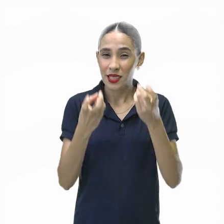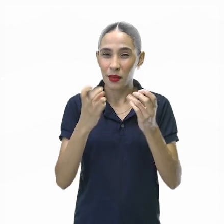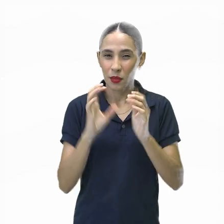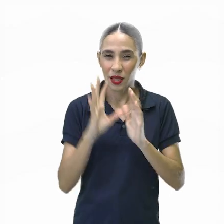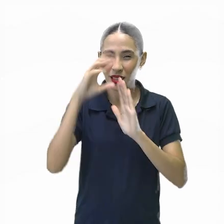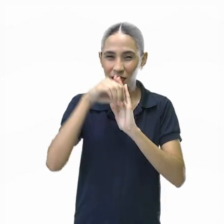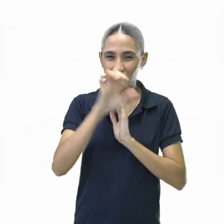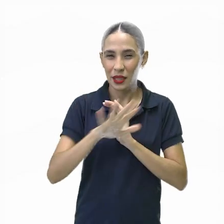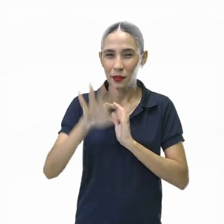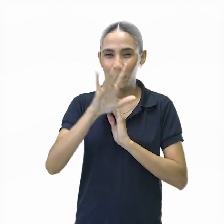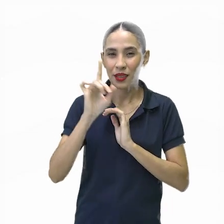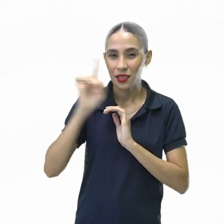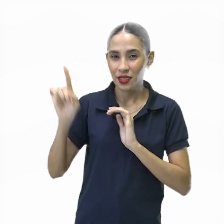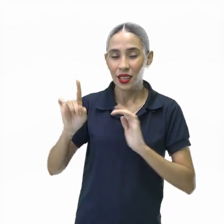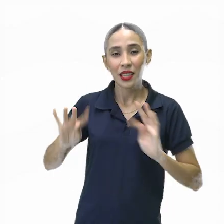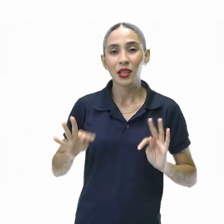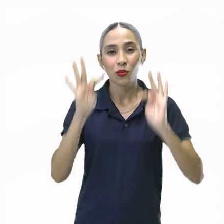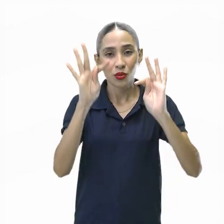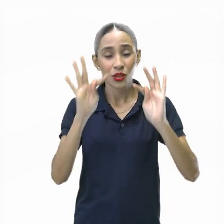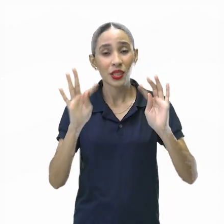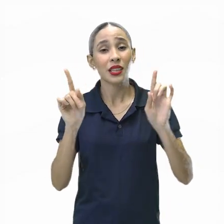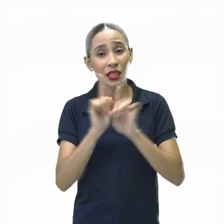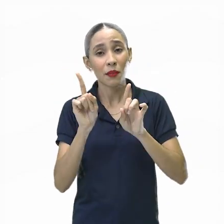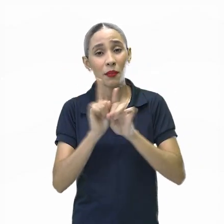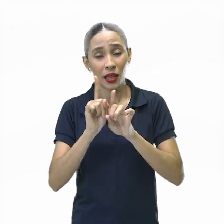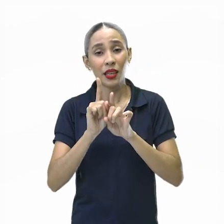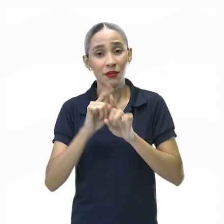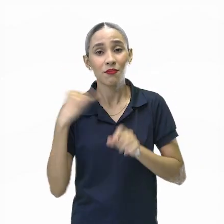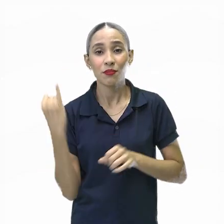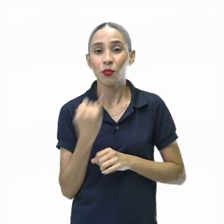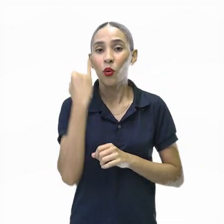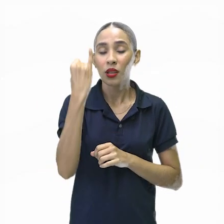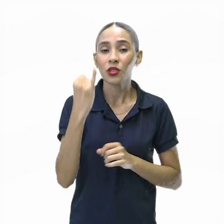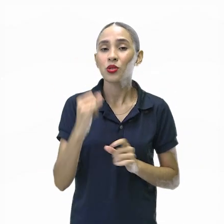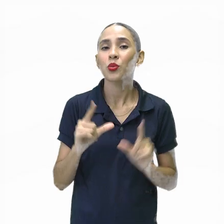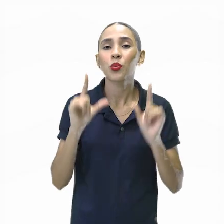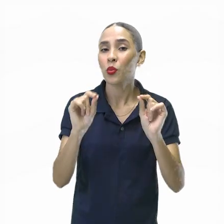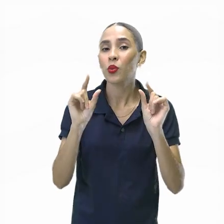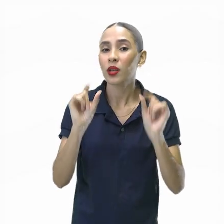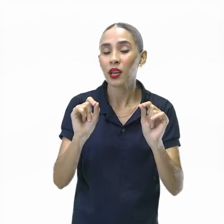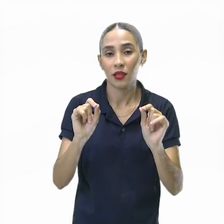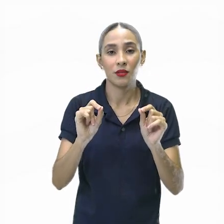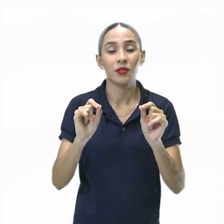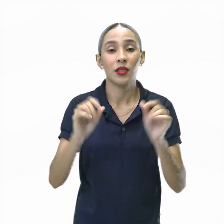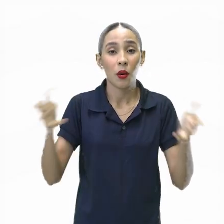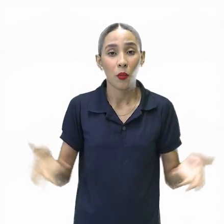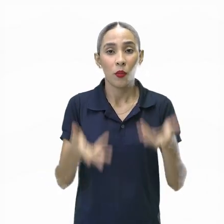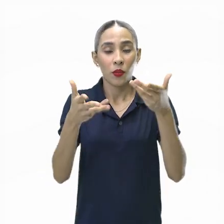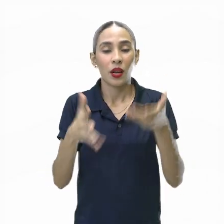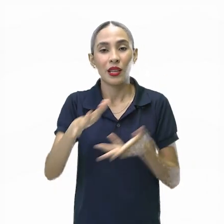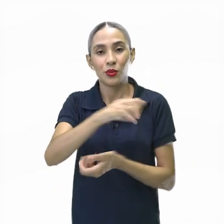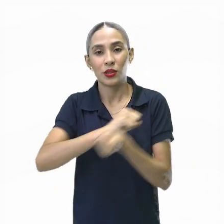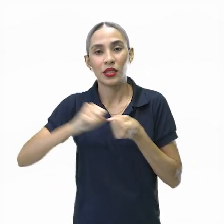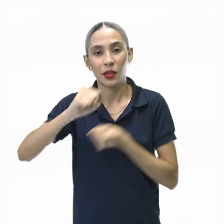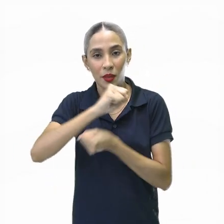perceba que a tecnologia tem um papel importante. Em quê? Na promoção